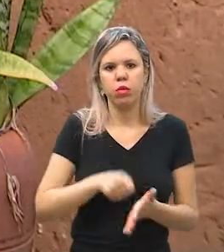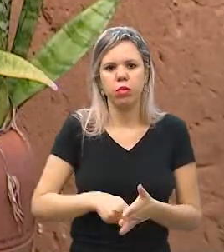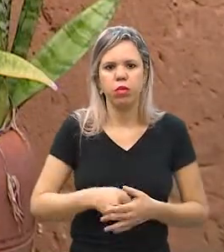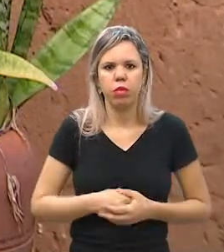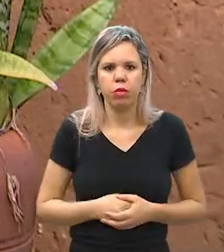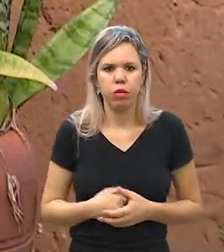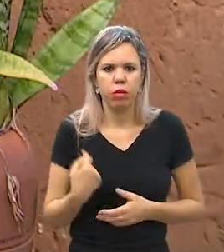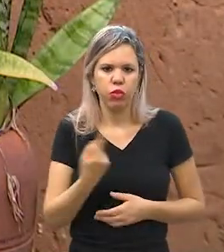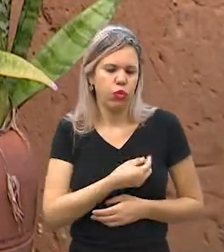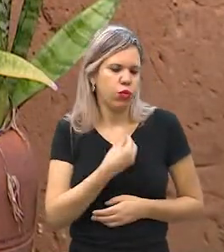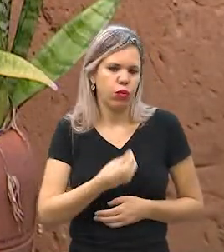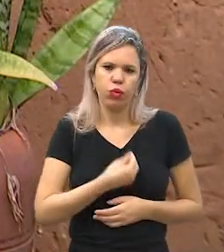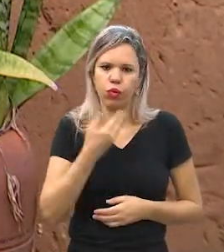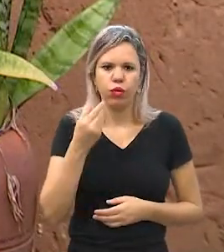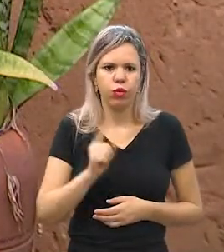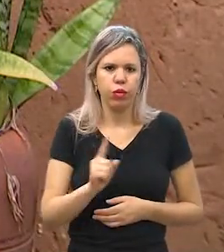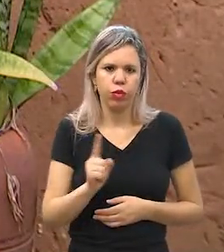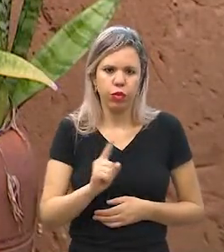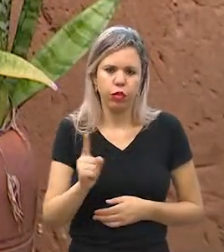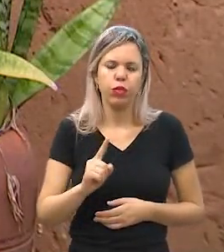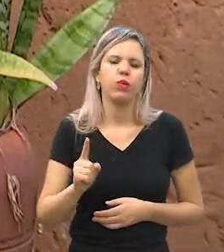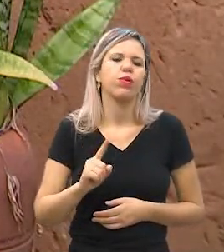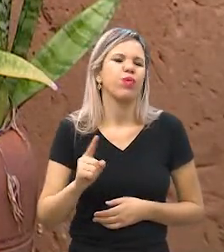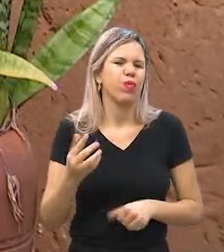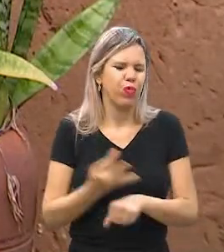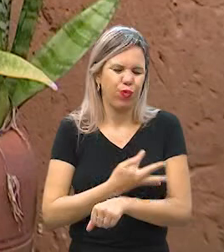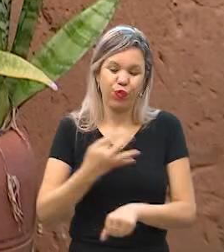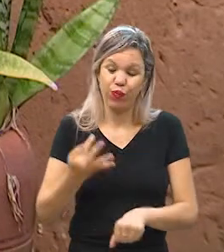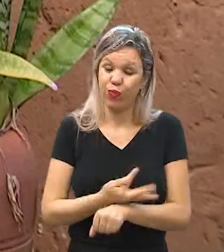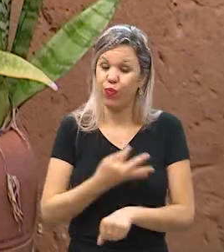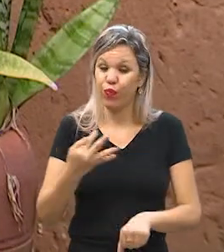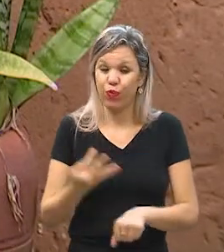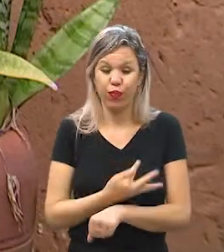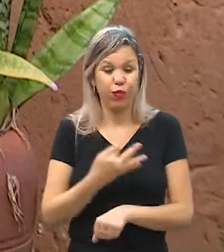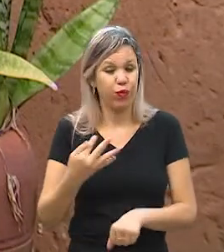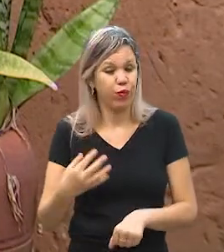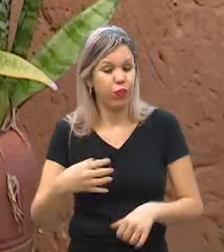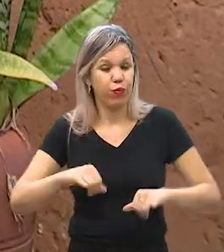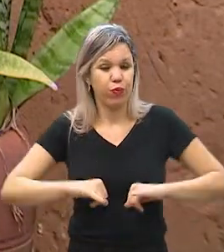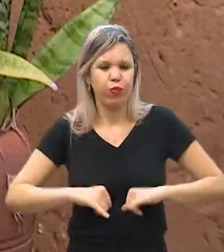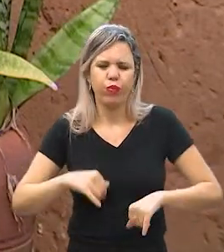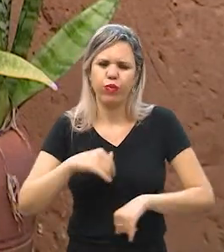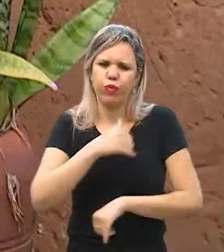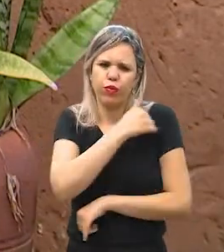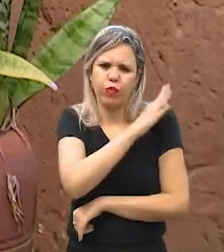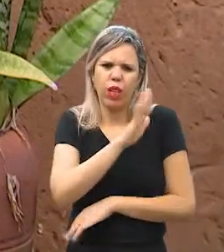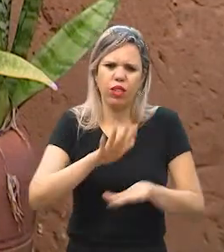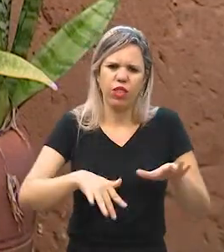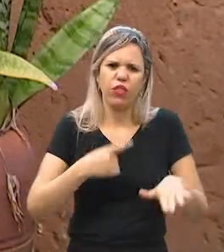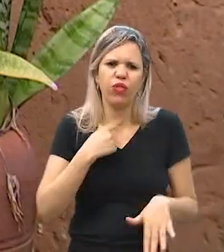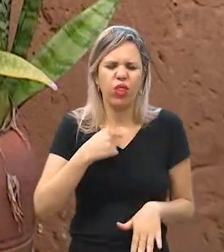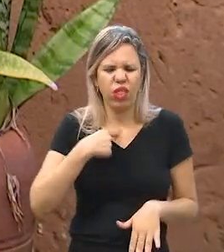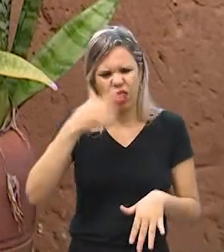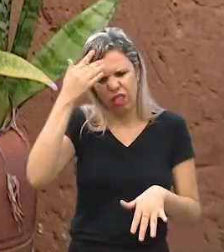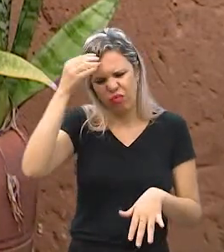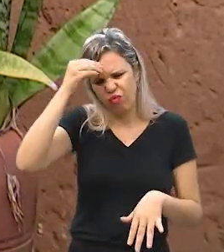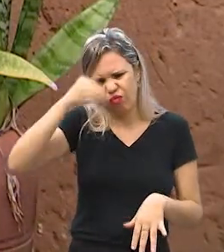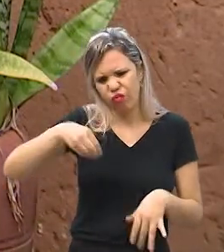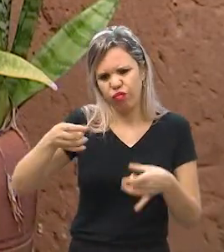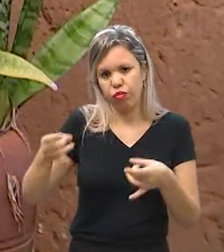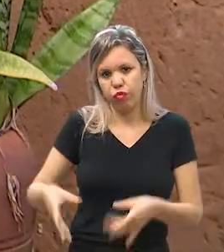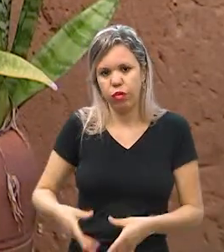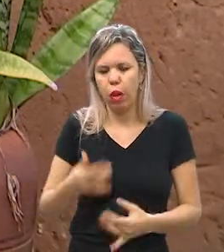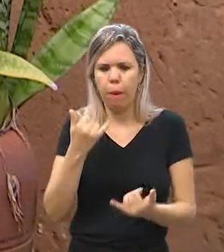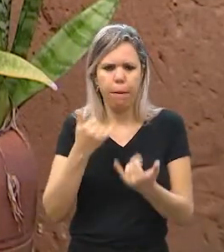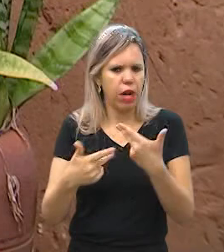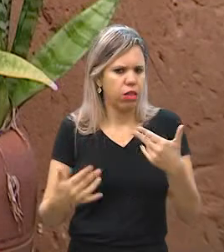Porque a nossa vida não é fácil. A gente passa por muitos percalços e em determinados momentos a gente tem vontade sim de desistir. Parece que